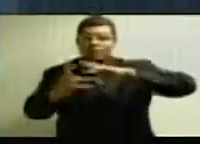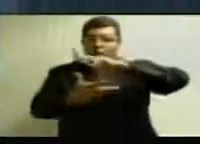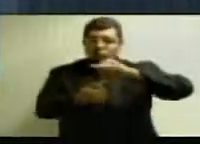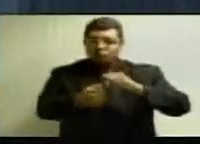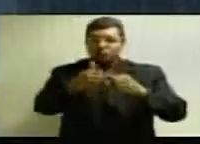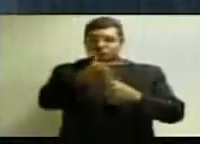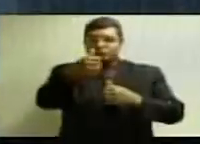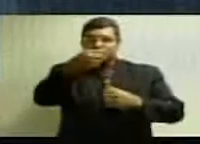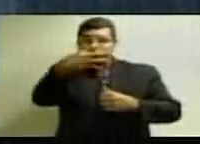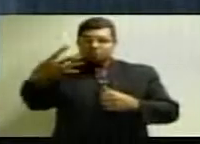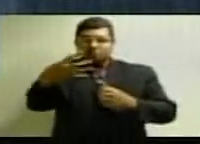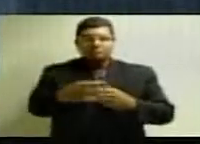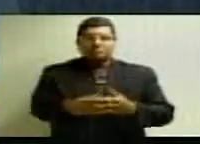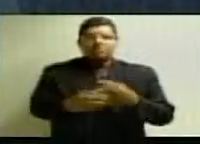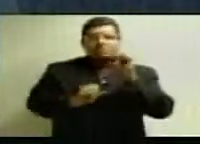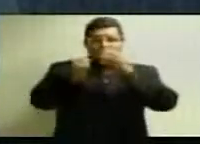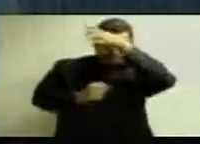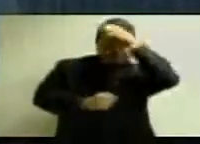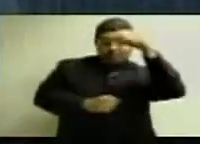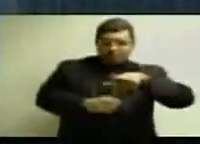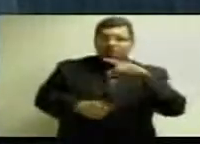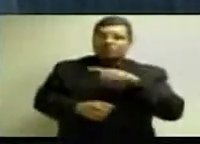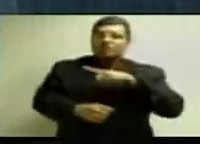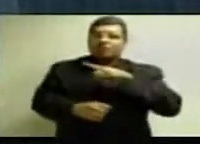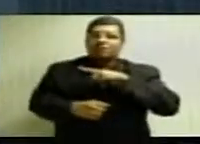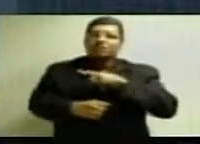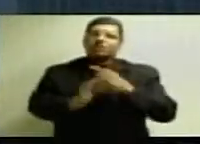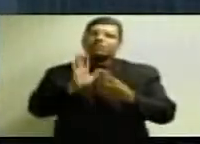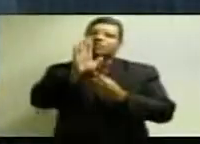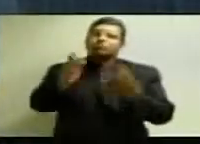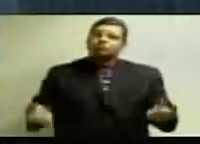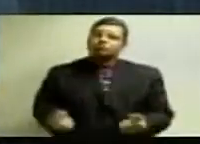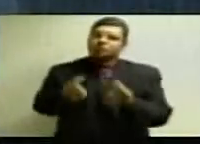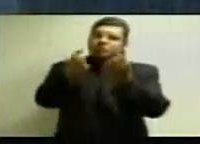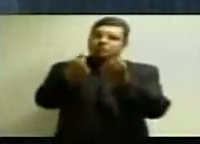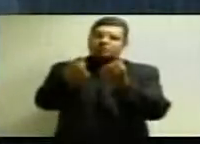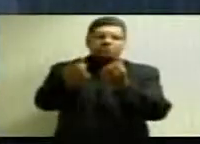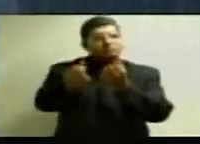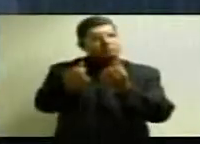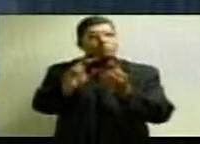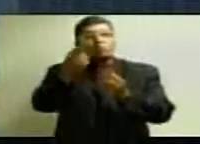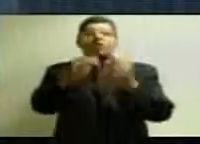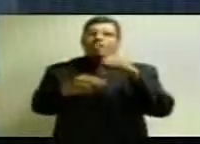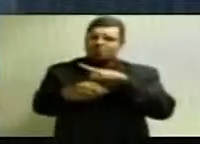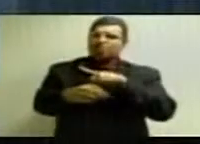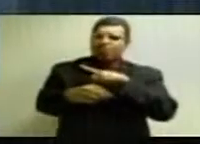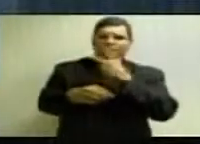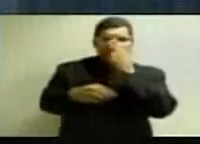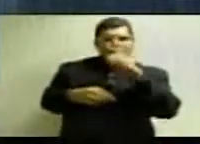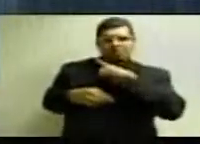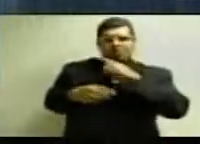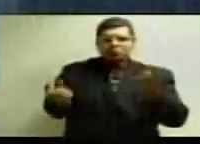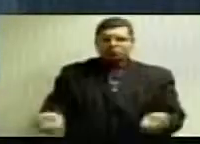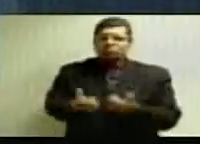2014, a cidade de Manaus teve à sua disposição, ou tem à sua